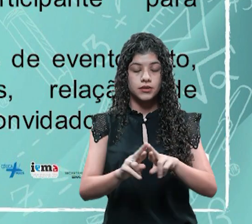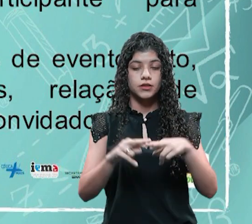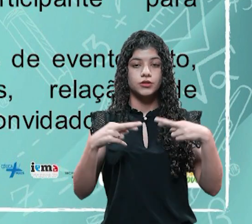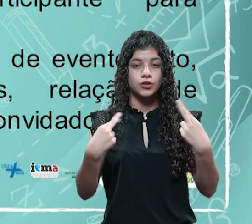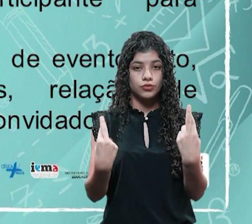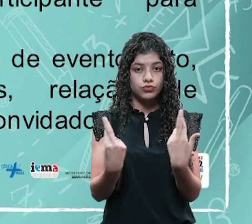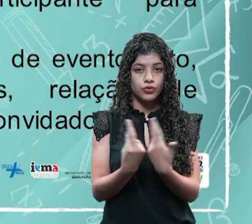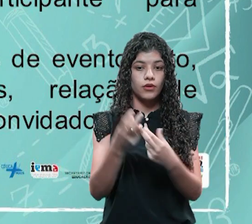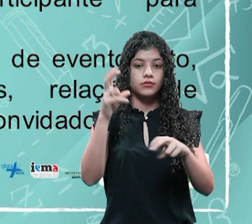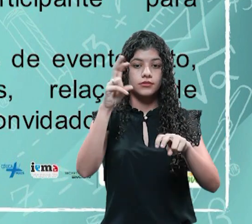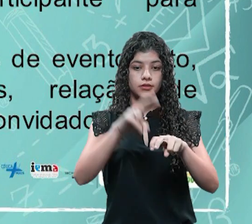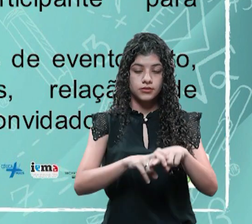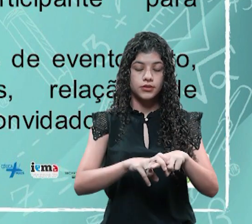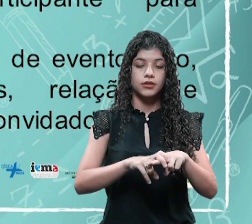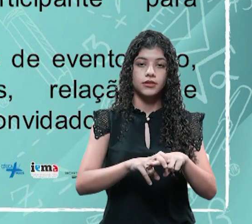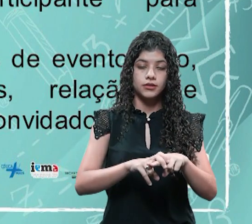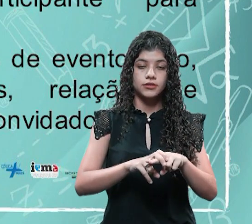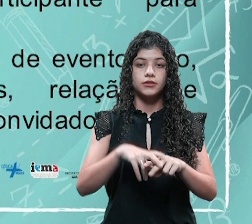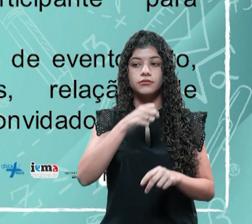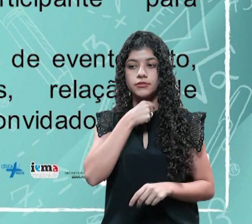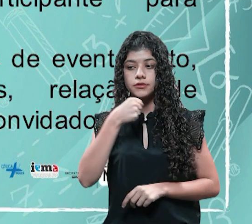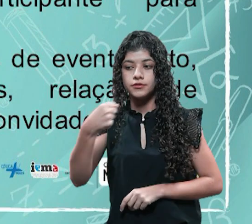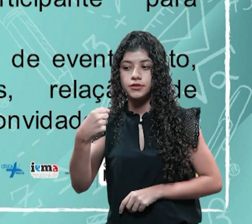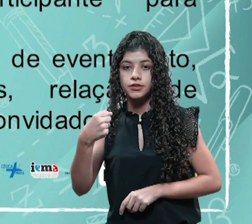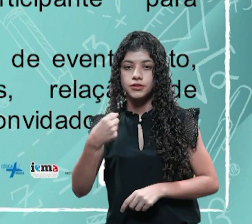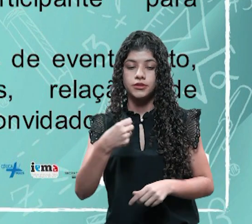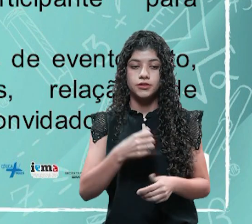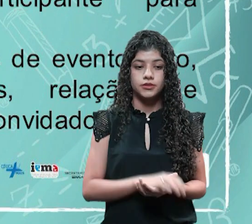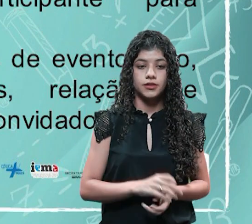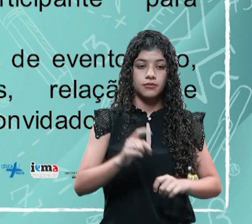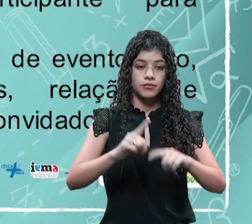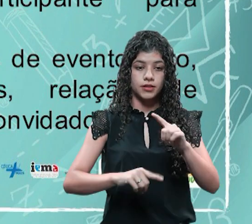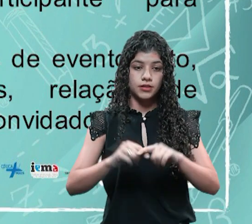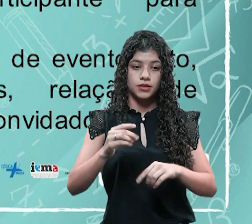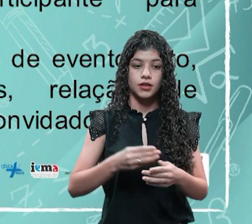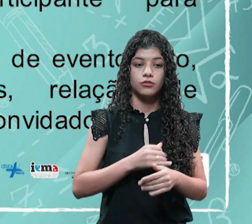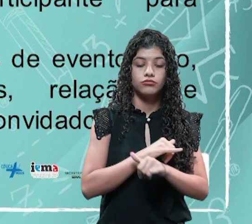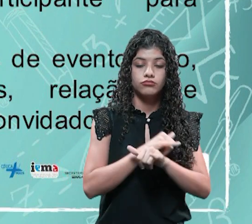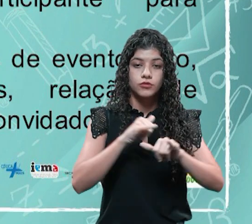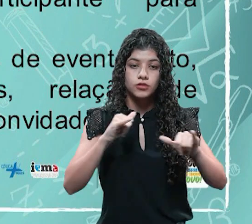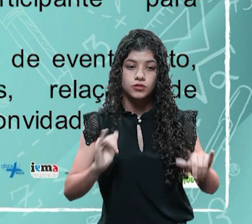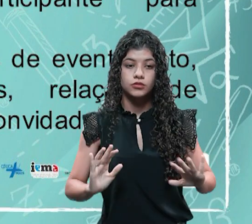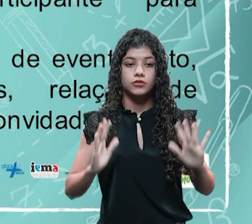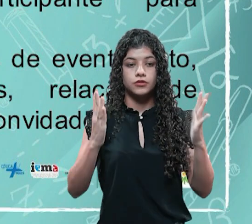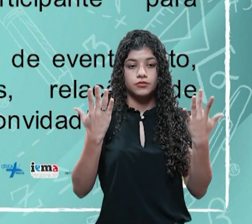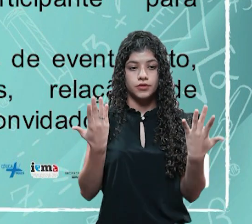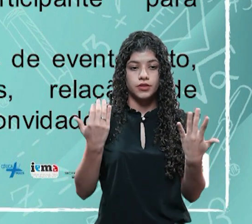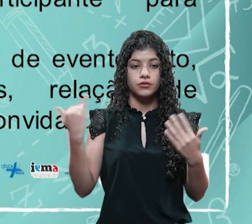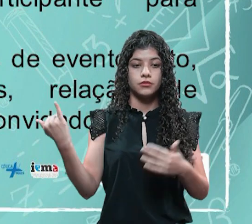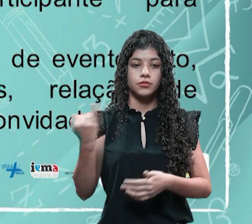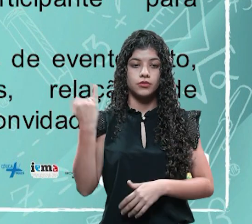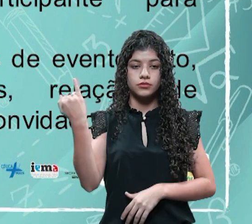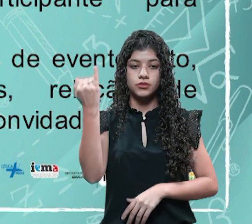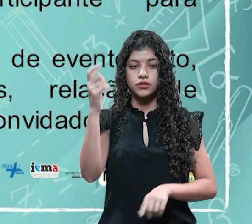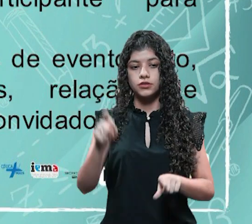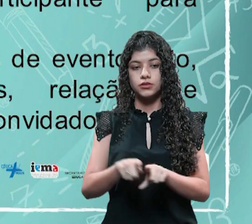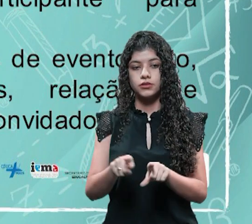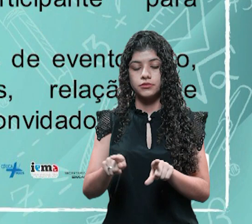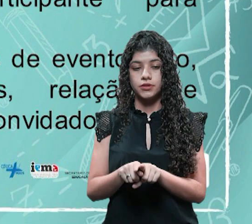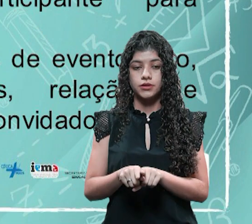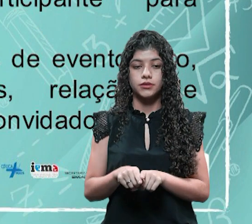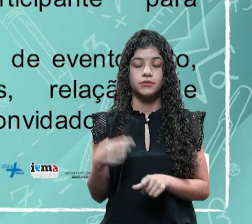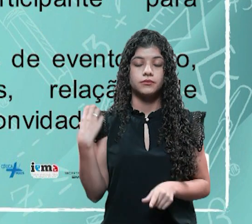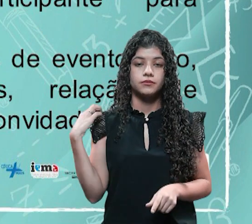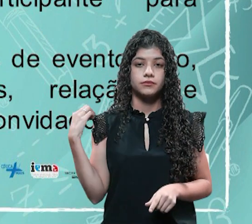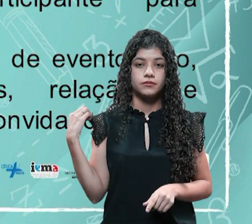cadeiras para a realização de entrevista, claro. Material de divulgação do evento, que é importante, que geralmente a imprensa